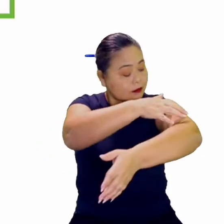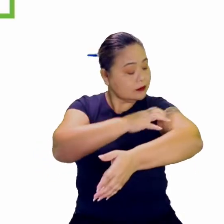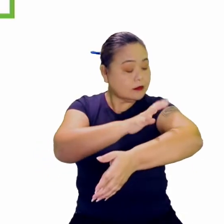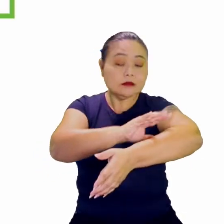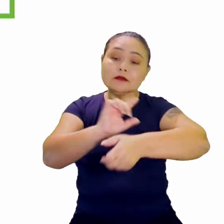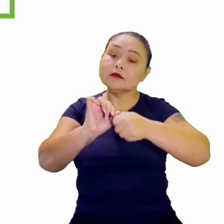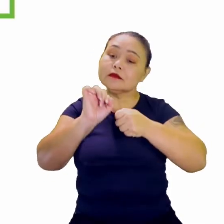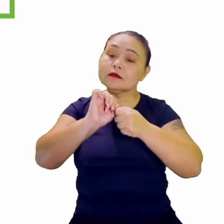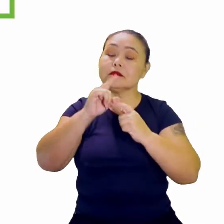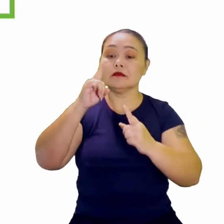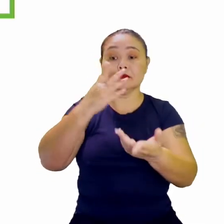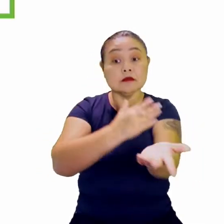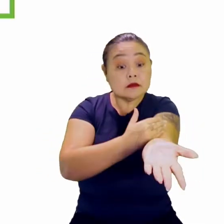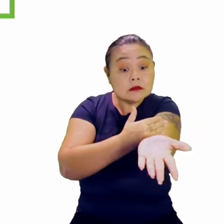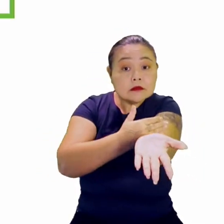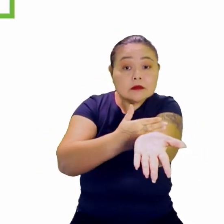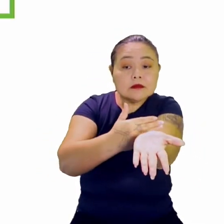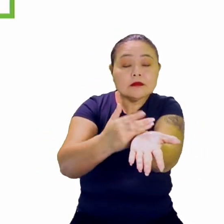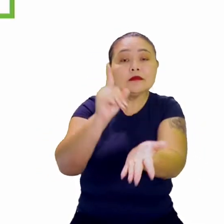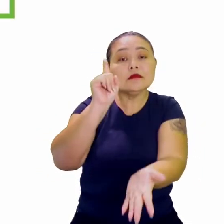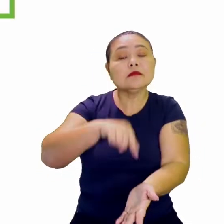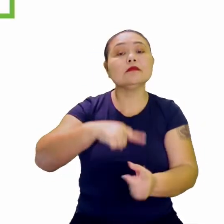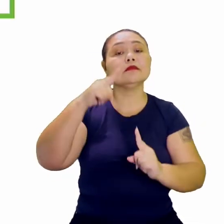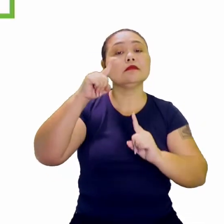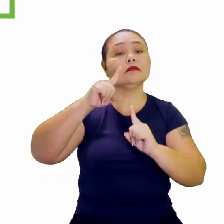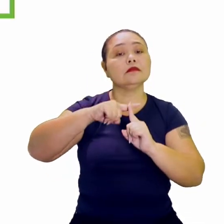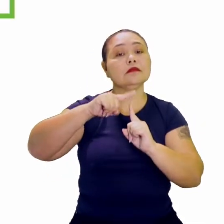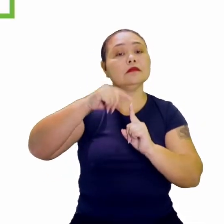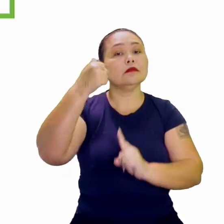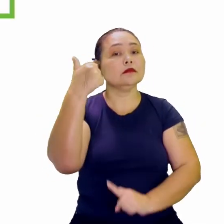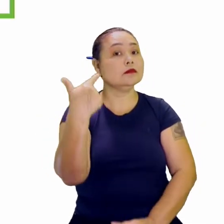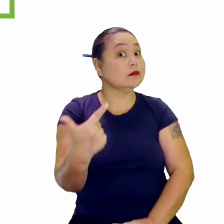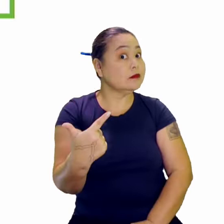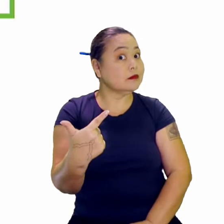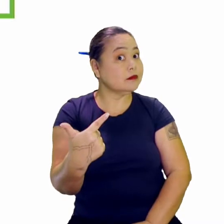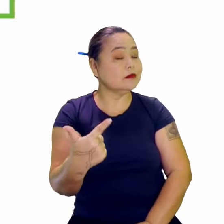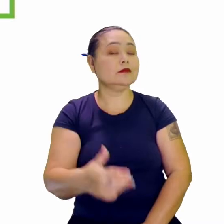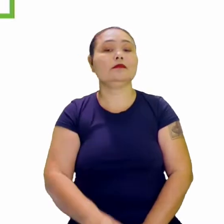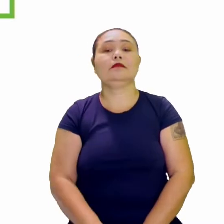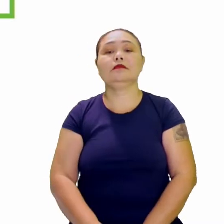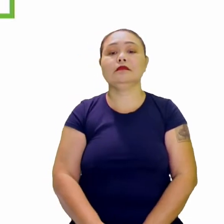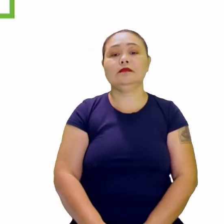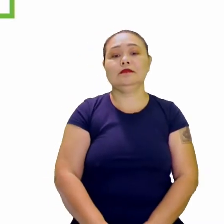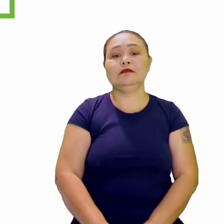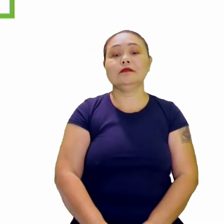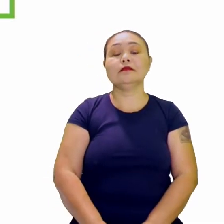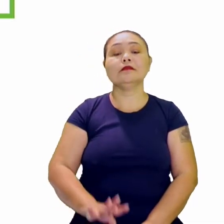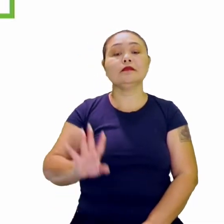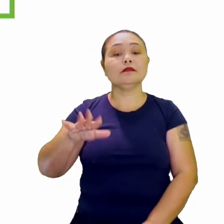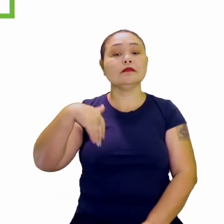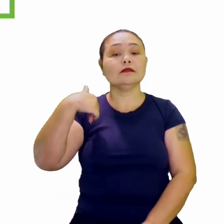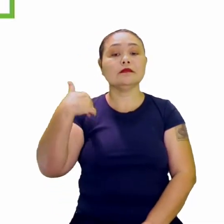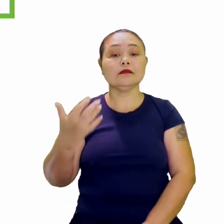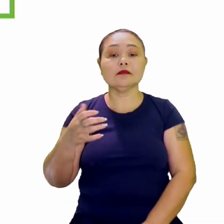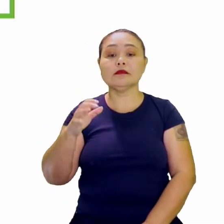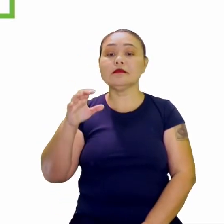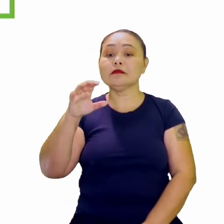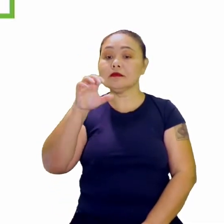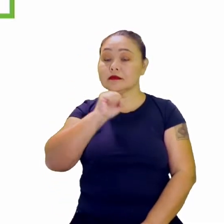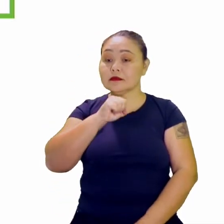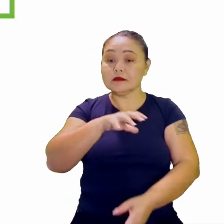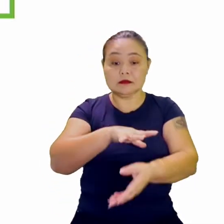é tipo 2. Então, se eu digo que eu tenho fibra branca, é tipo 2. A velocidade